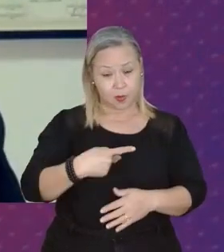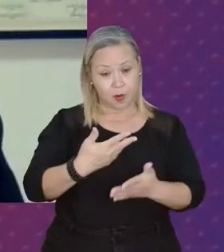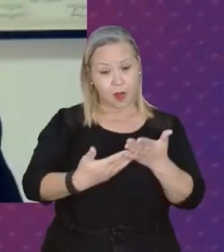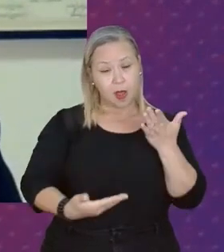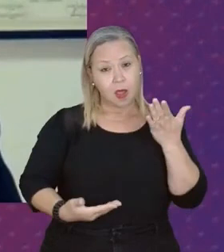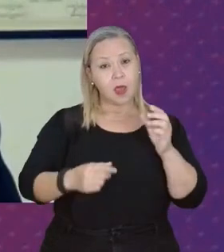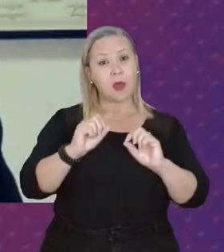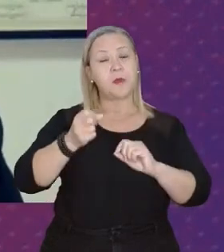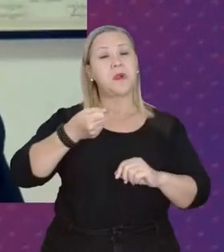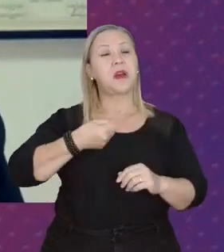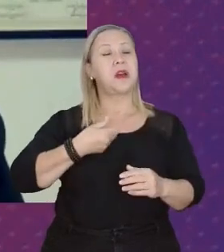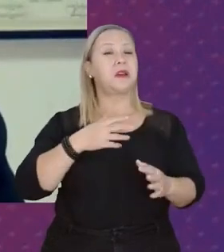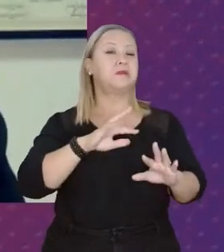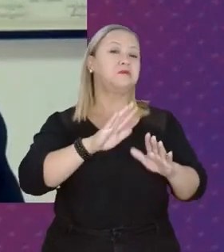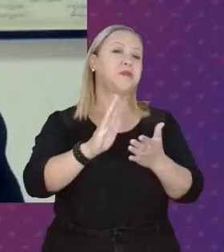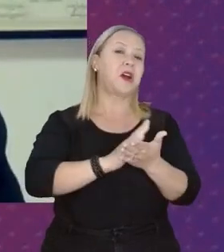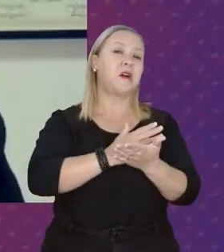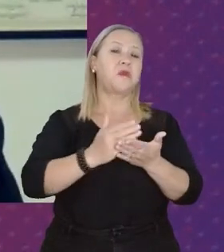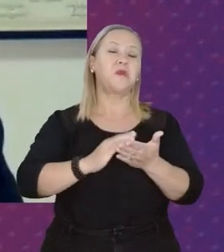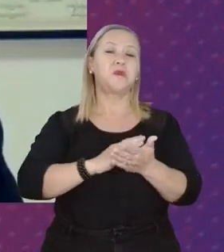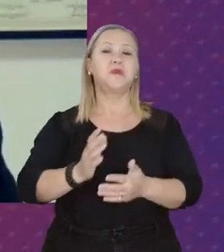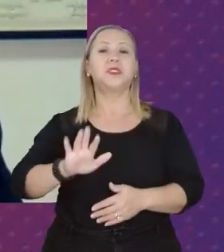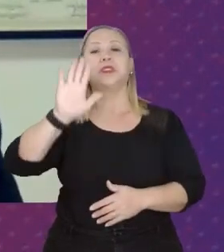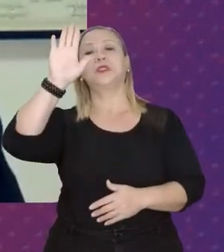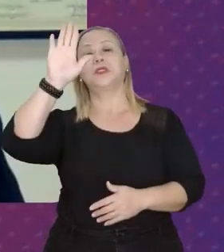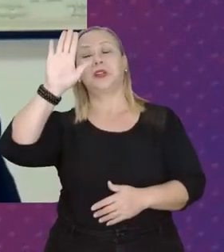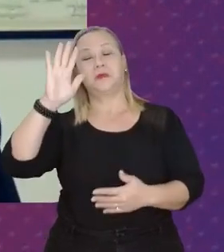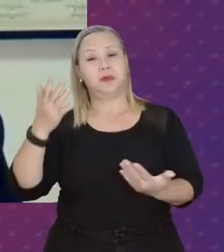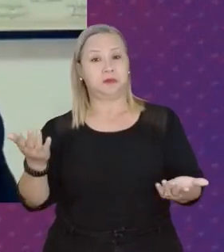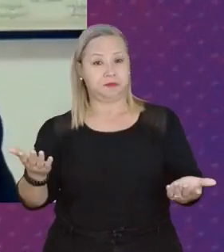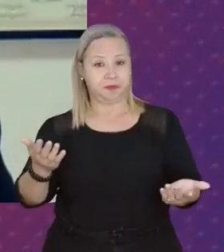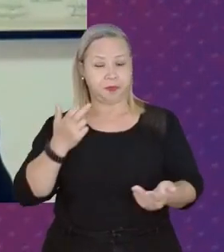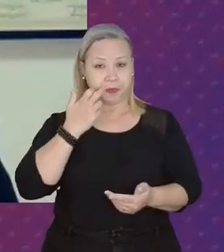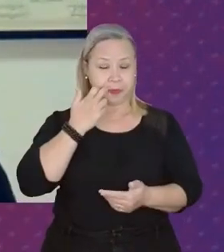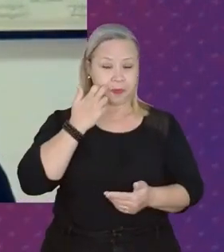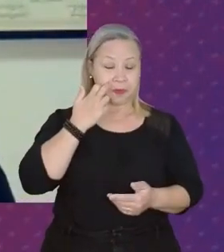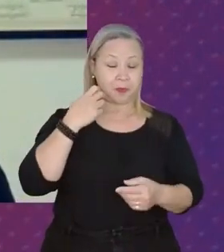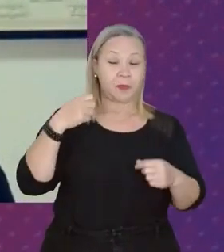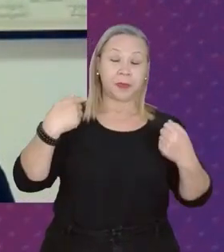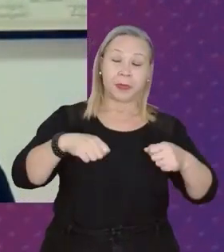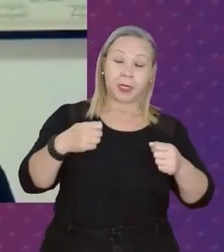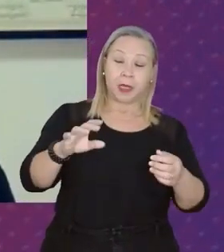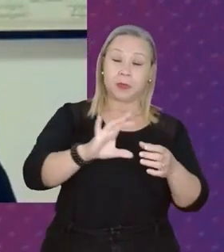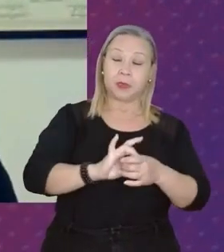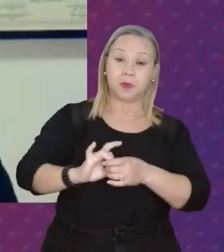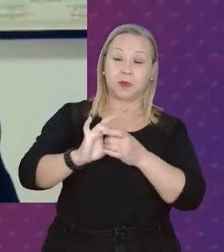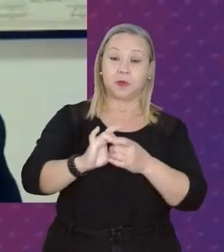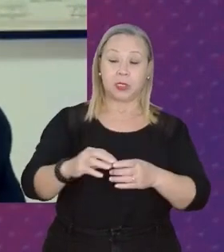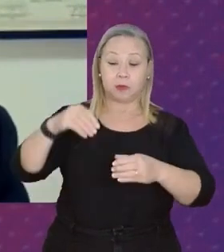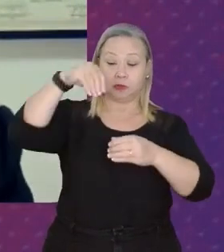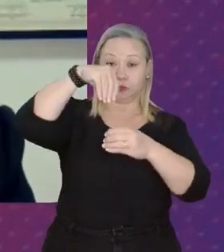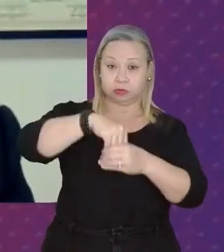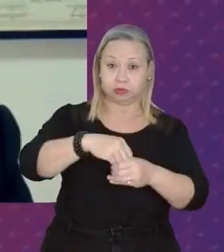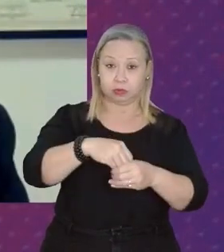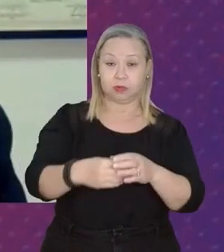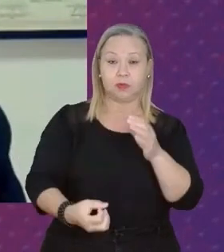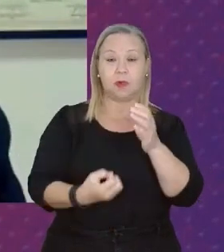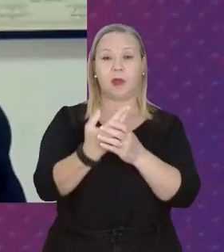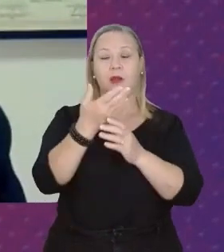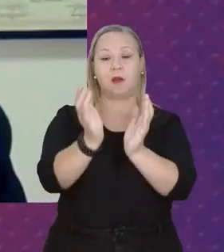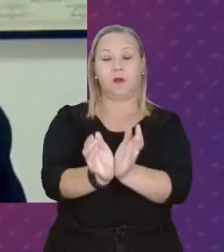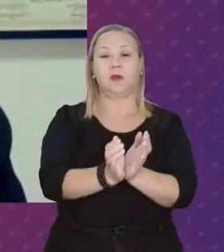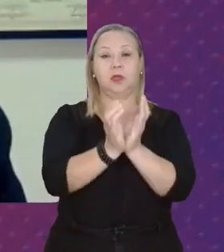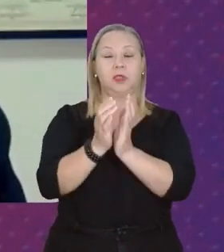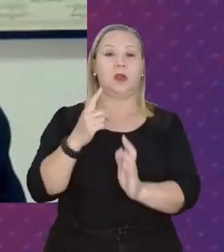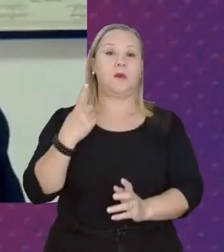um número X de candidaturas, né? Porque eles vão ter que se unir para formar uma chapa única. E aí,